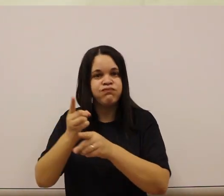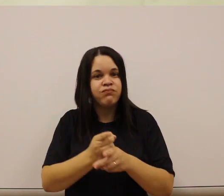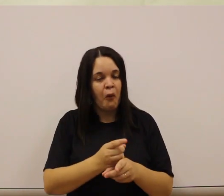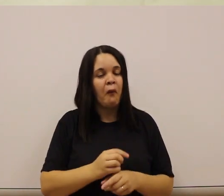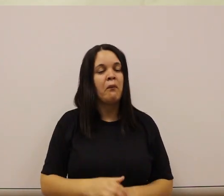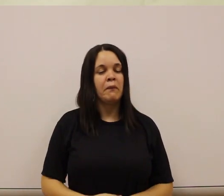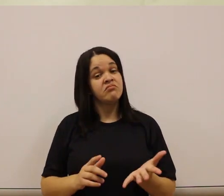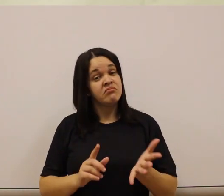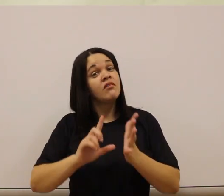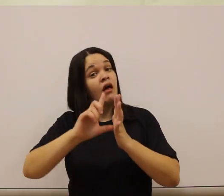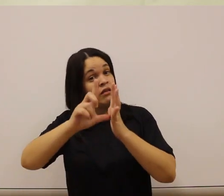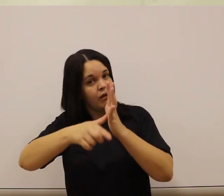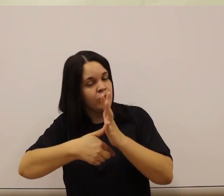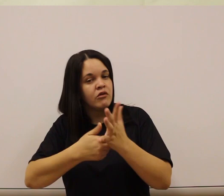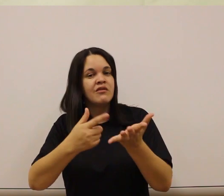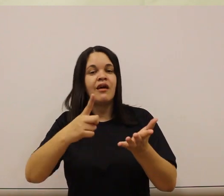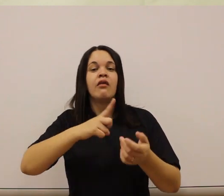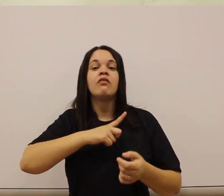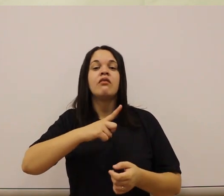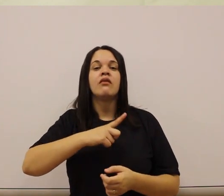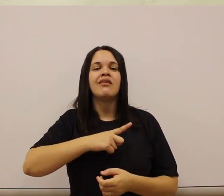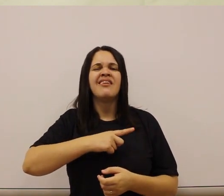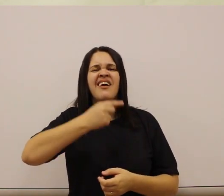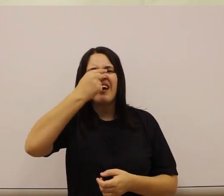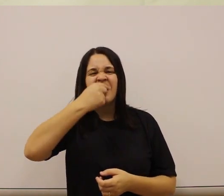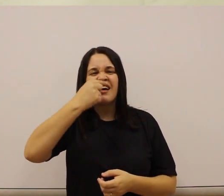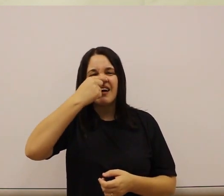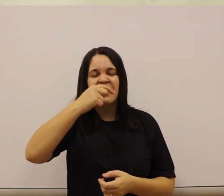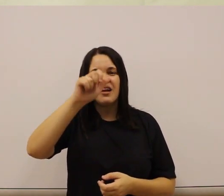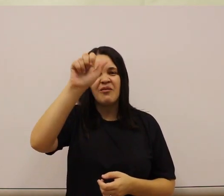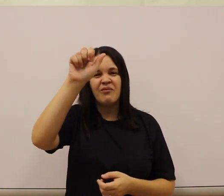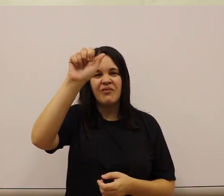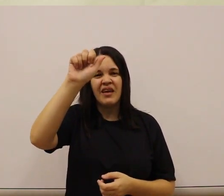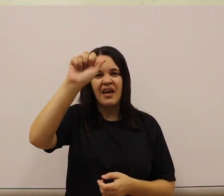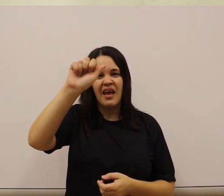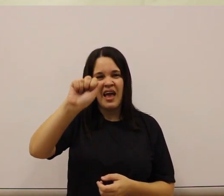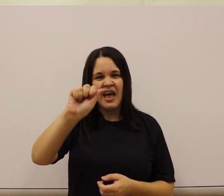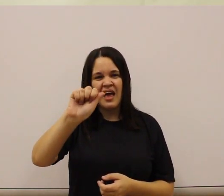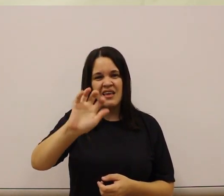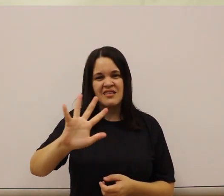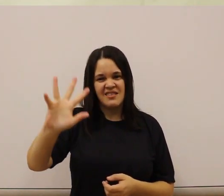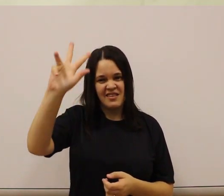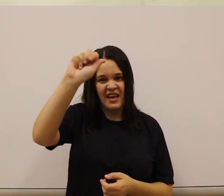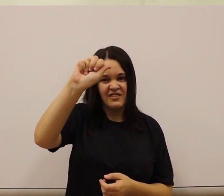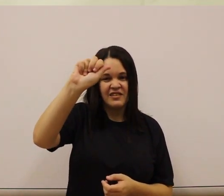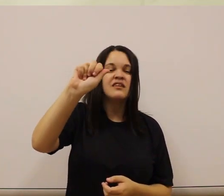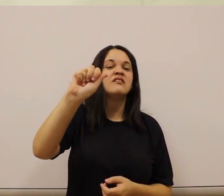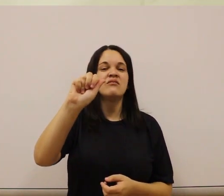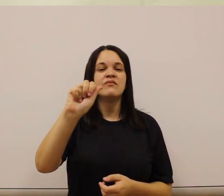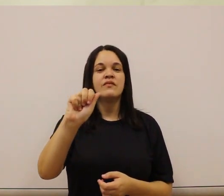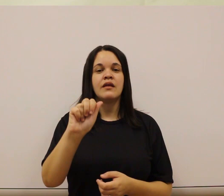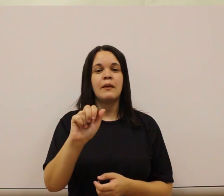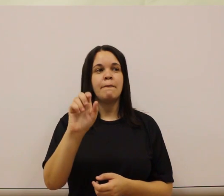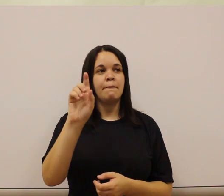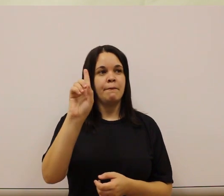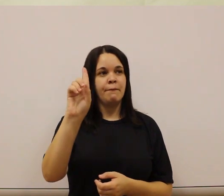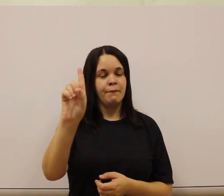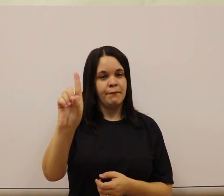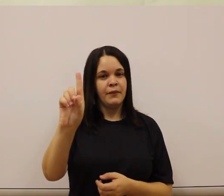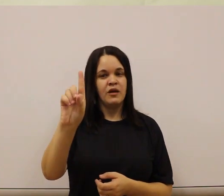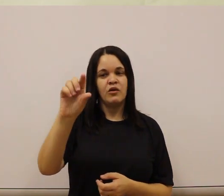nacional. Depois nós tivemos gripe asiática, que foi entre 1957